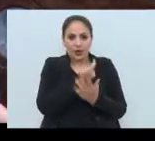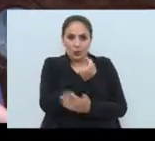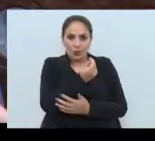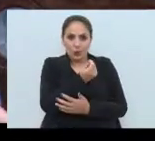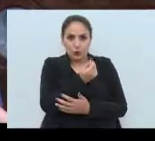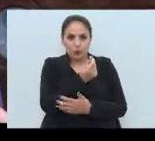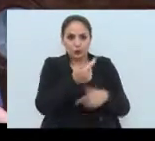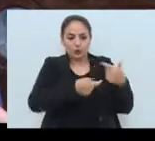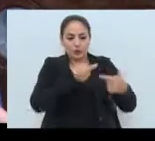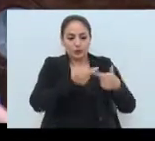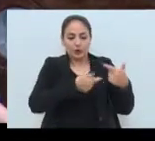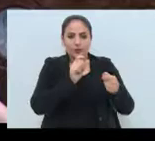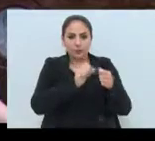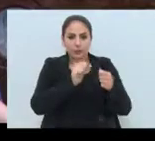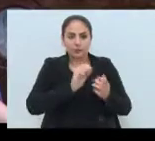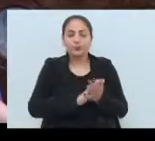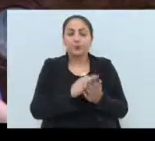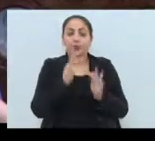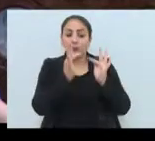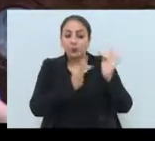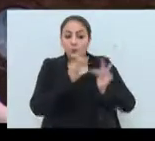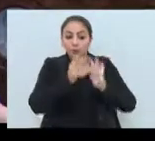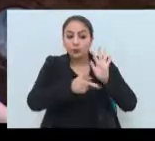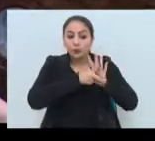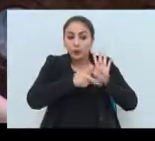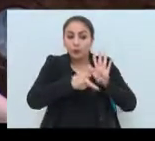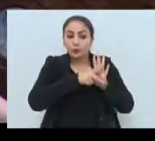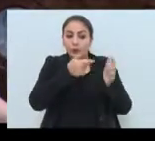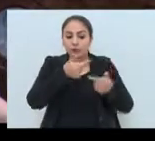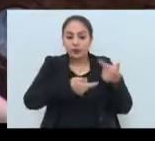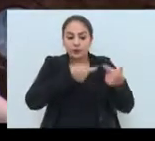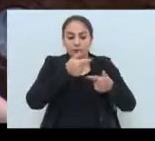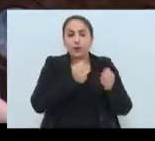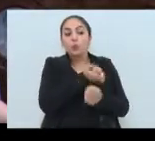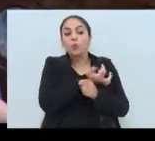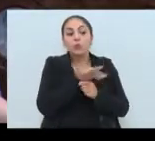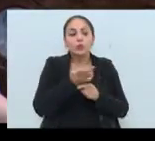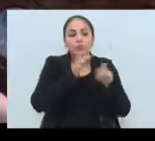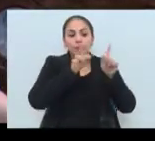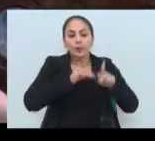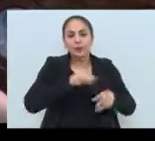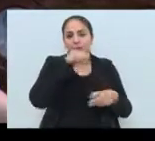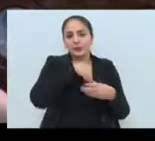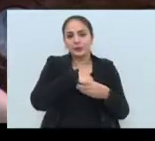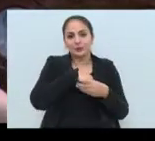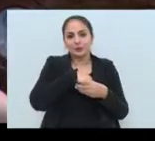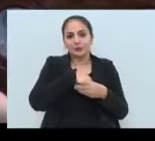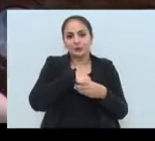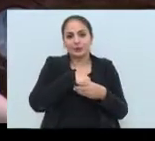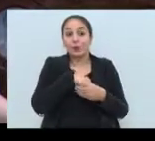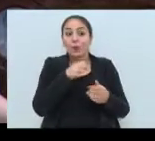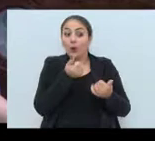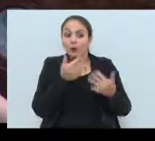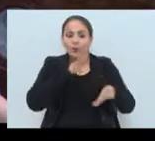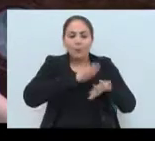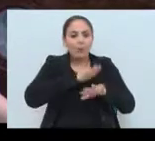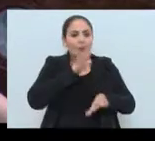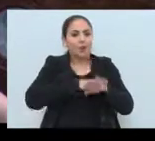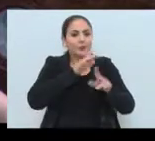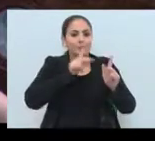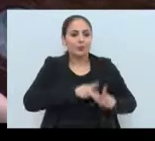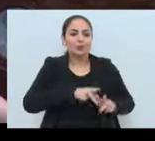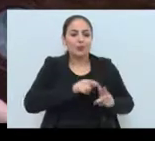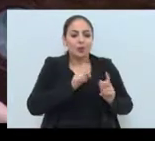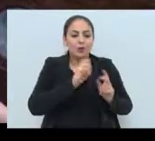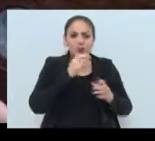realizados. Então isso vai ser função dos custos do serviço da quantidade de pessoas que andam no sistema. Quanto mais pessoas andarem,